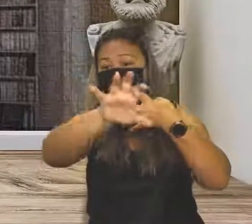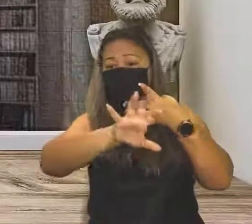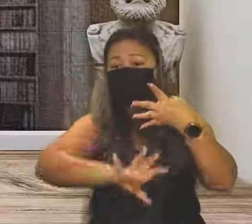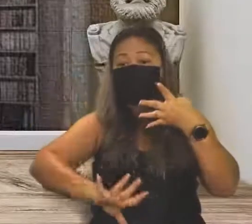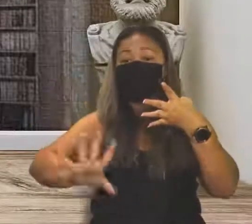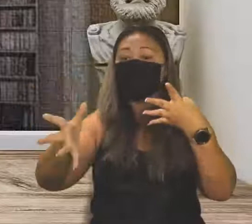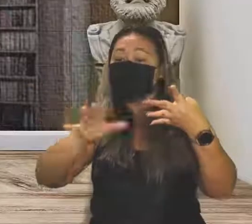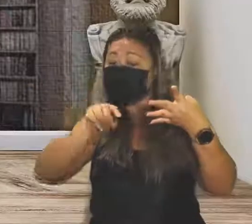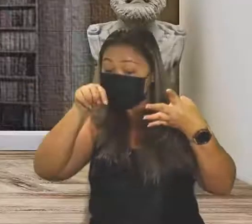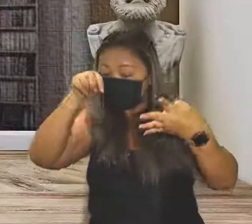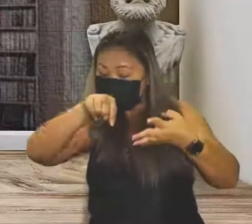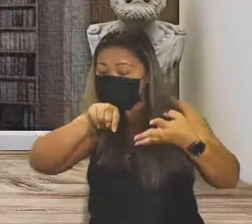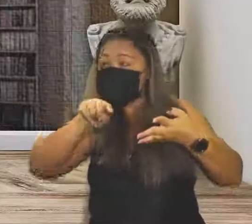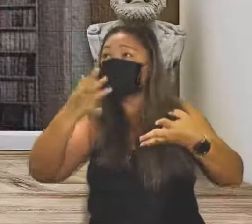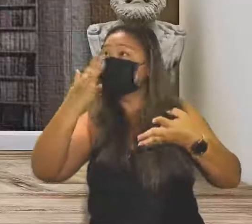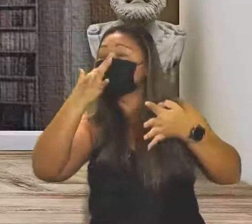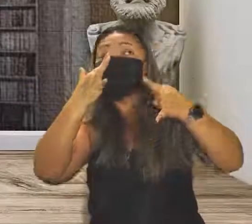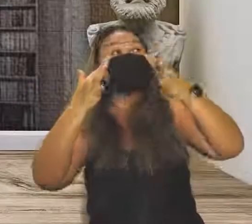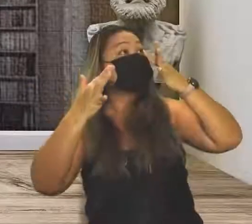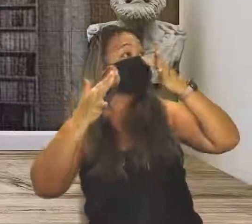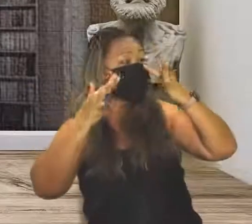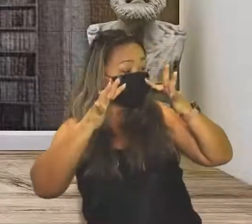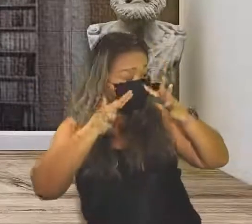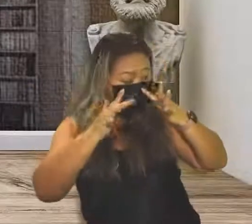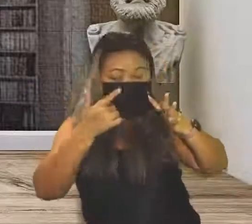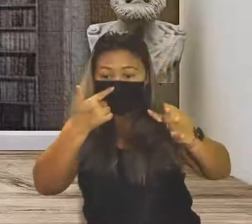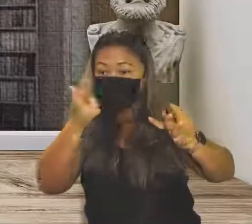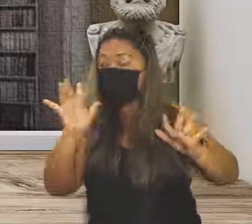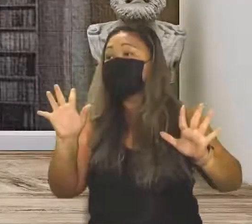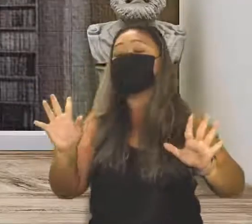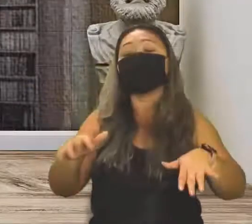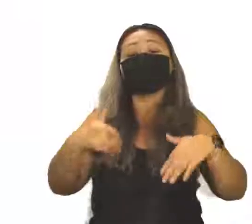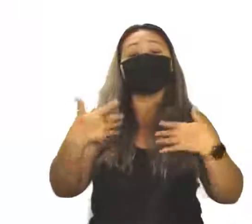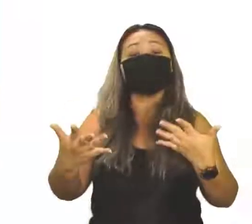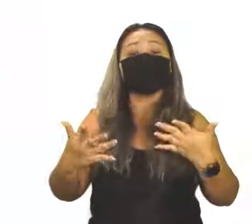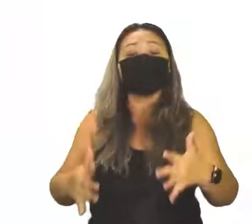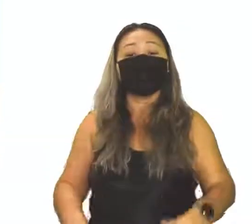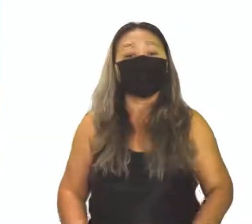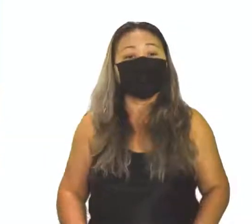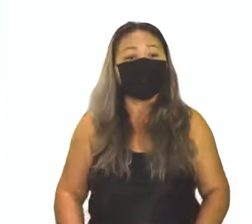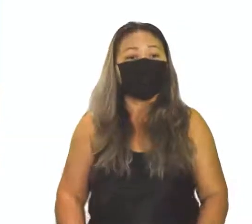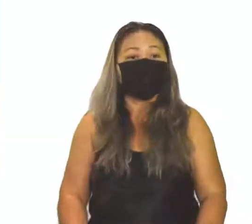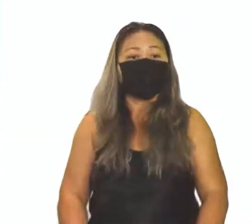no meio vai só apreciando cada tipo de conhecimento. Vamos para o próximo.